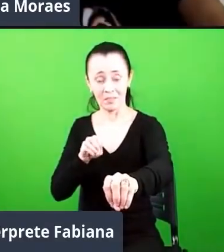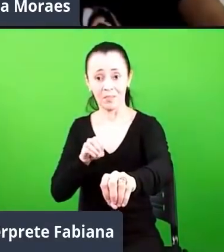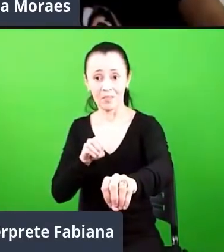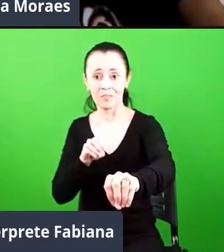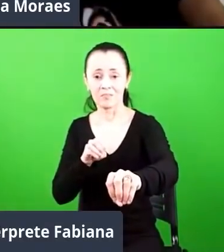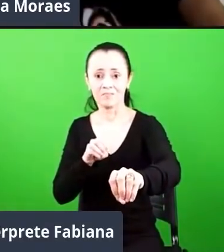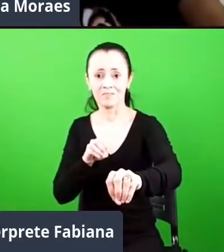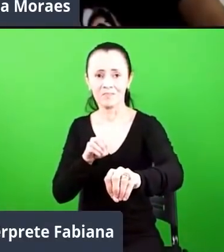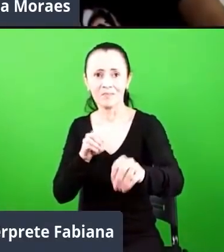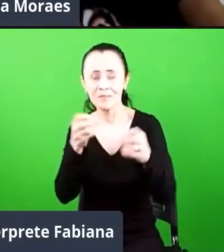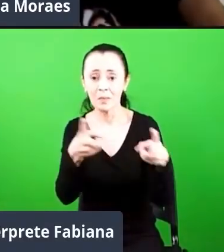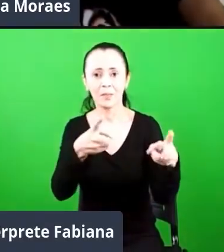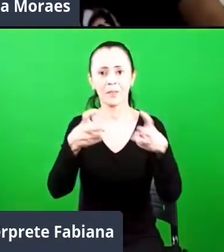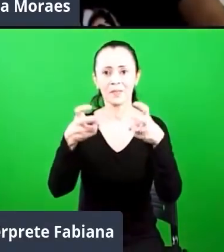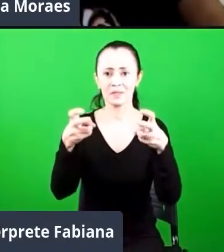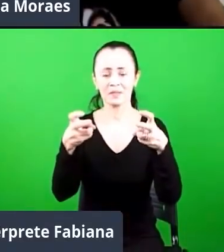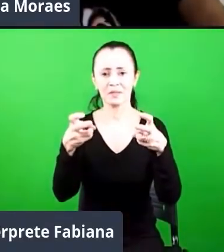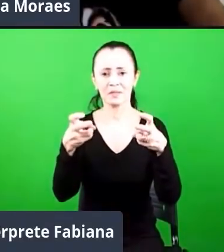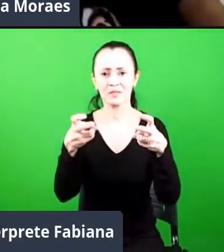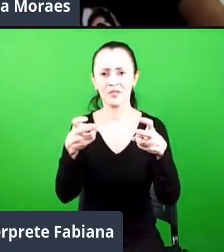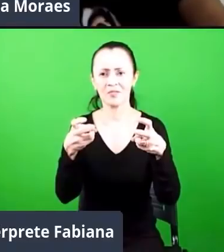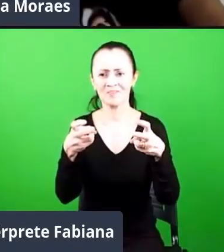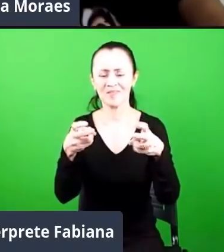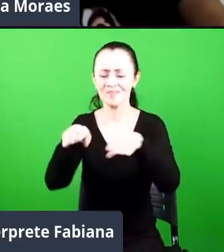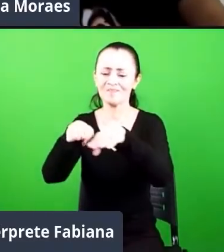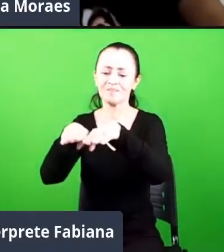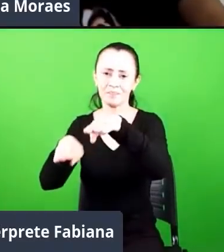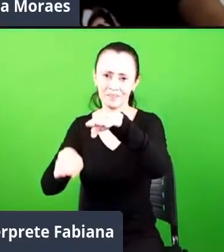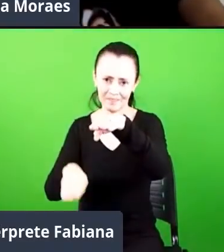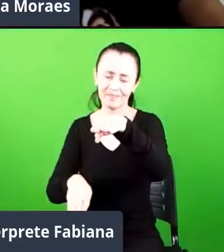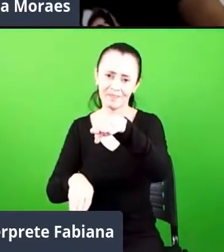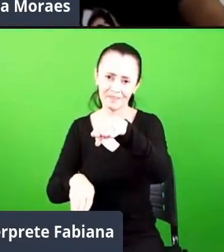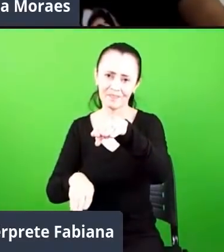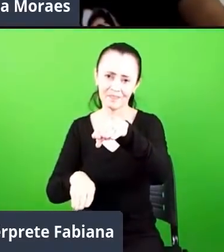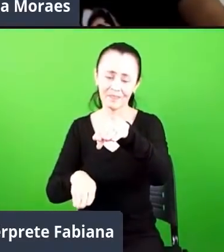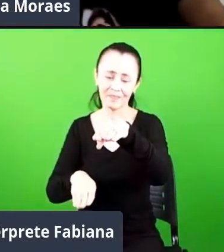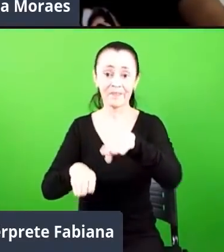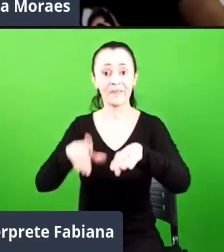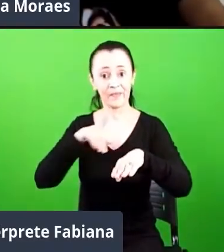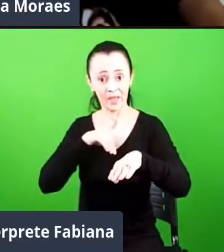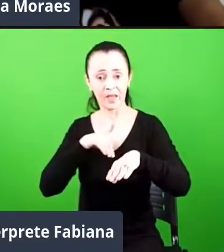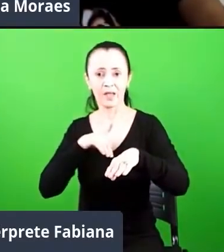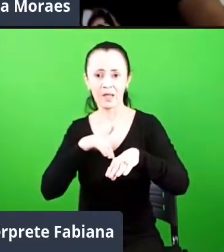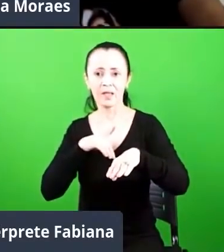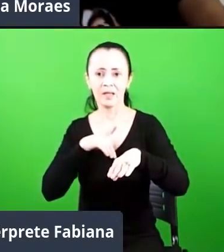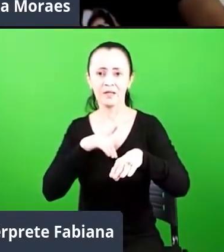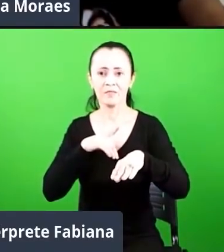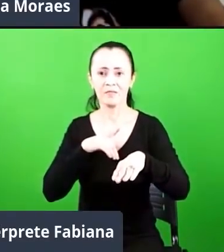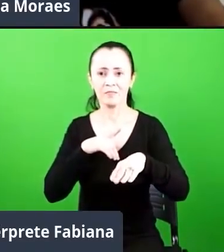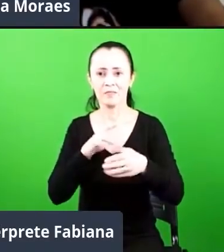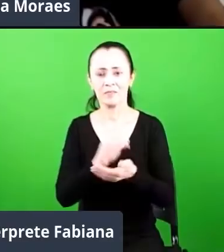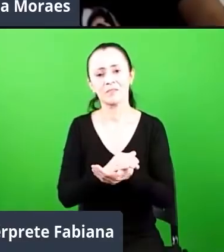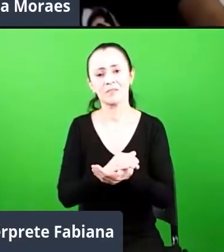Ele acaba acentuando essas desigualdades sociais que nós já tínhamos, né? Desigualdades